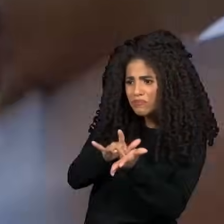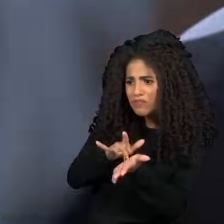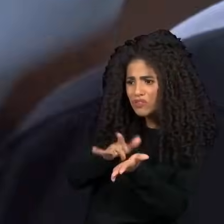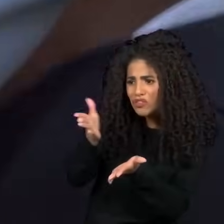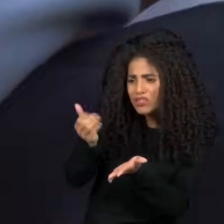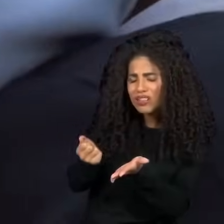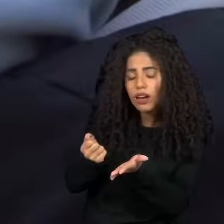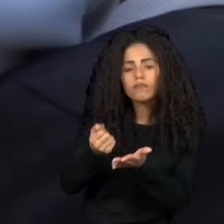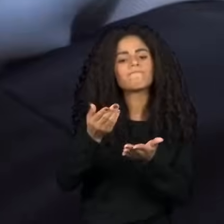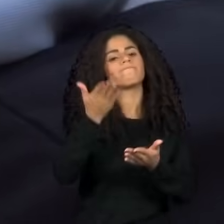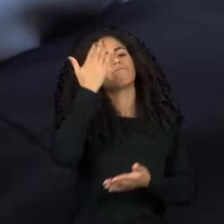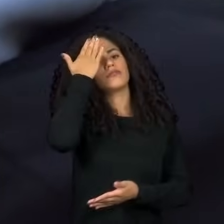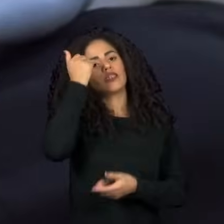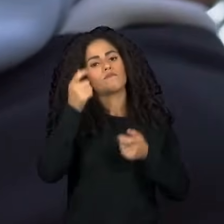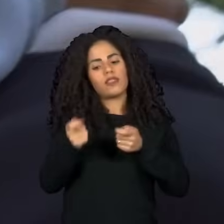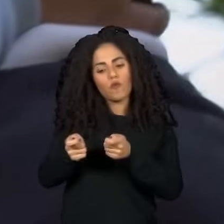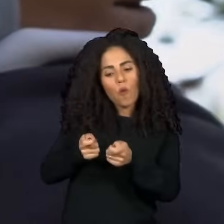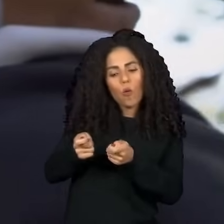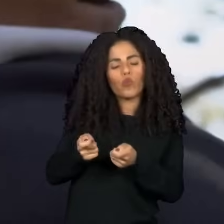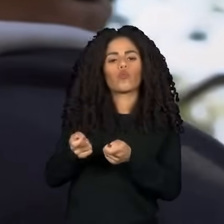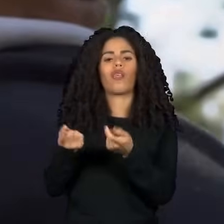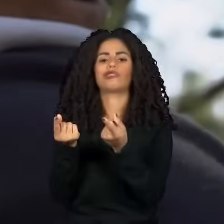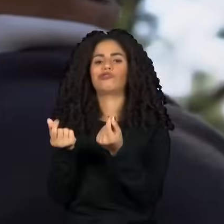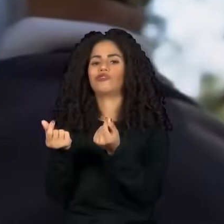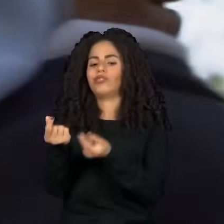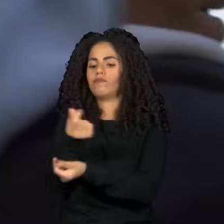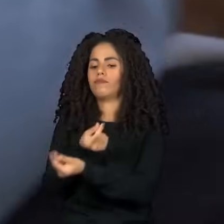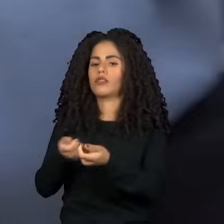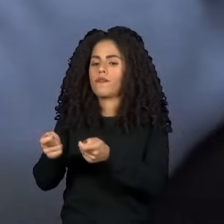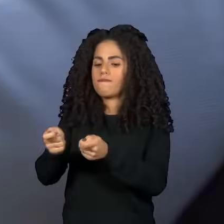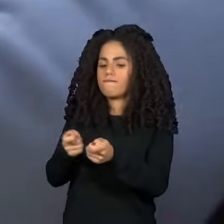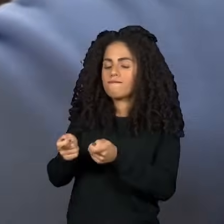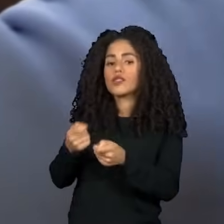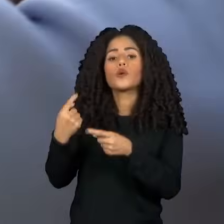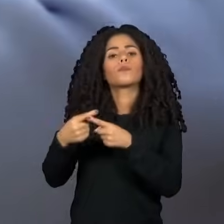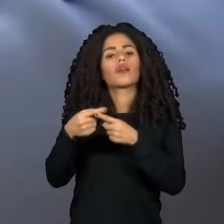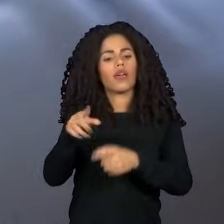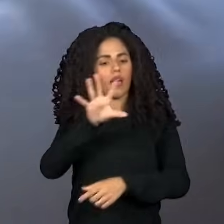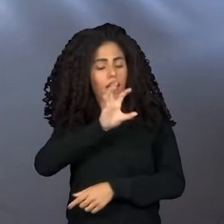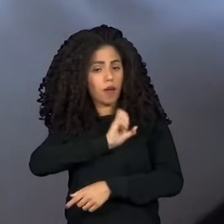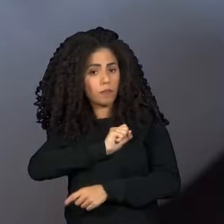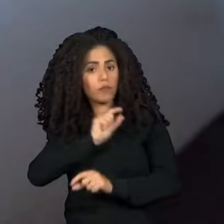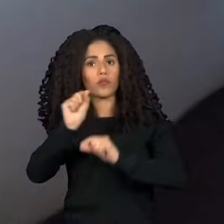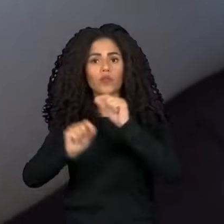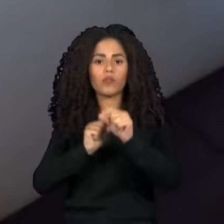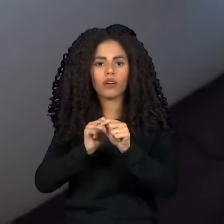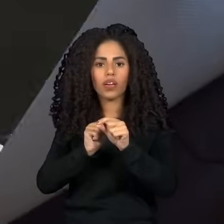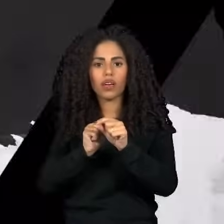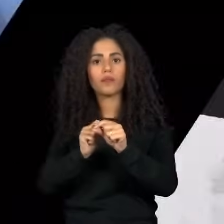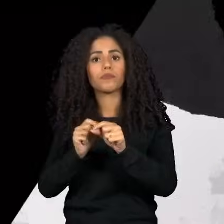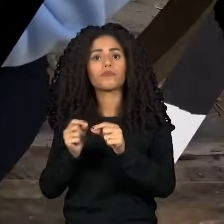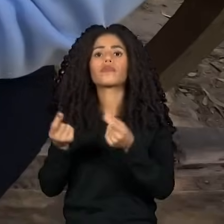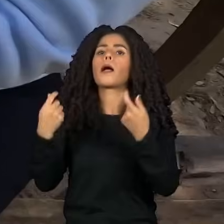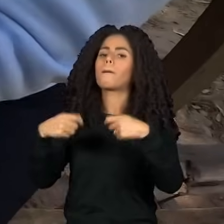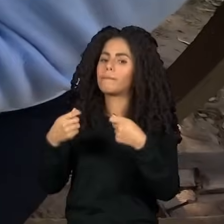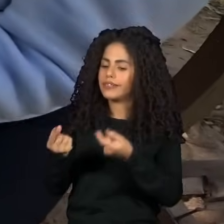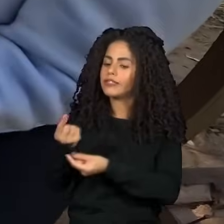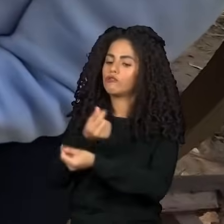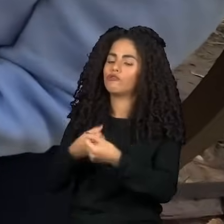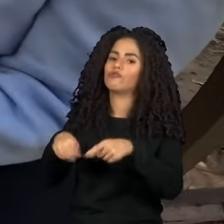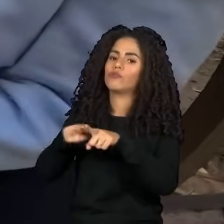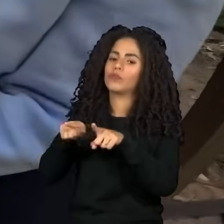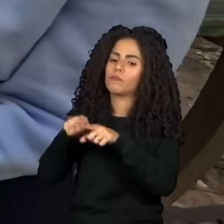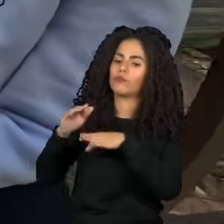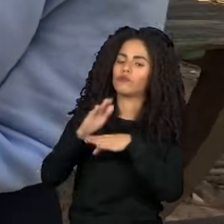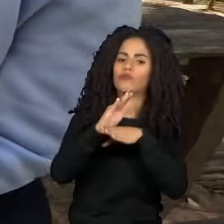vocês saberem controlar o financeiro, né? Amor, gente, não enche barriga. É o amor. Eu